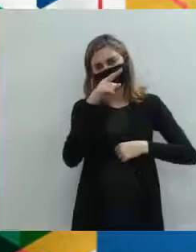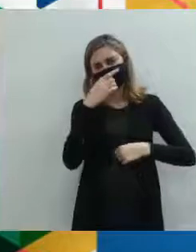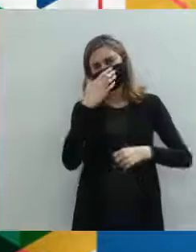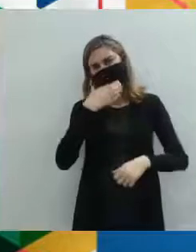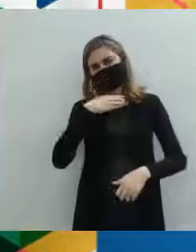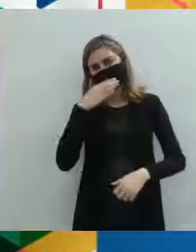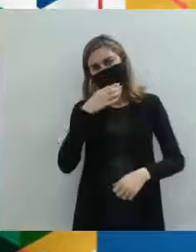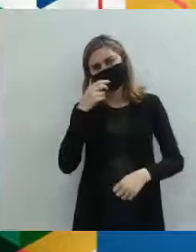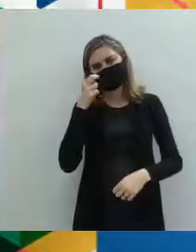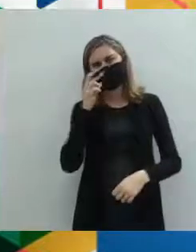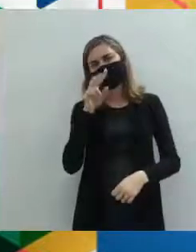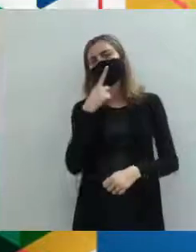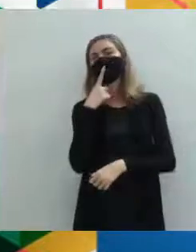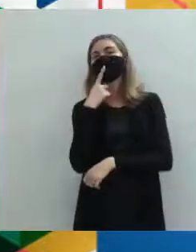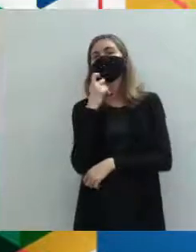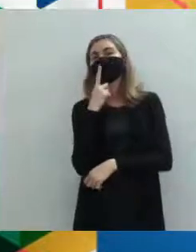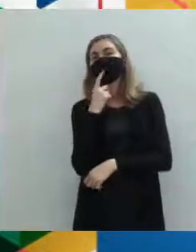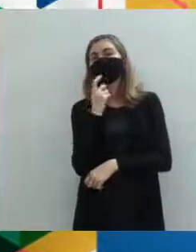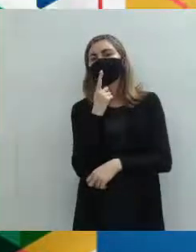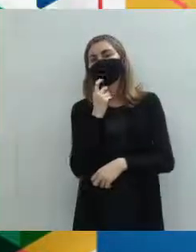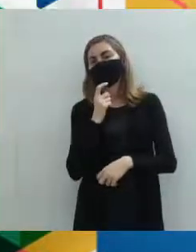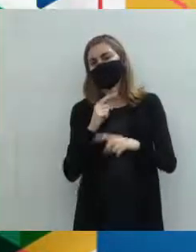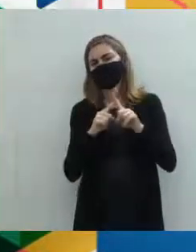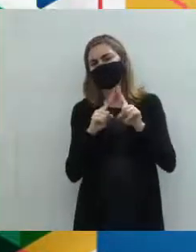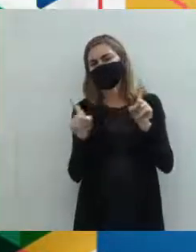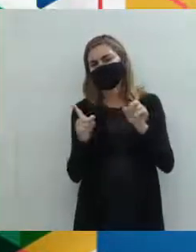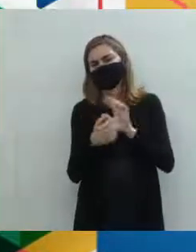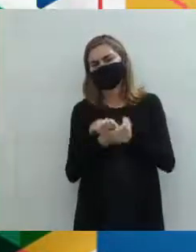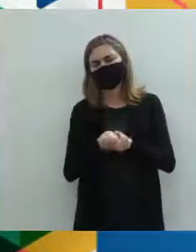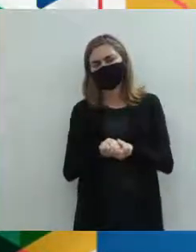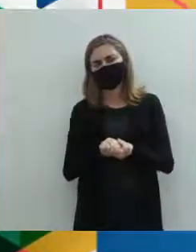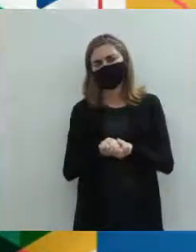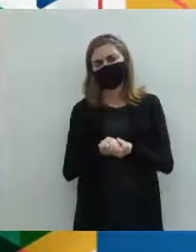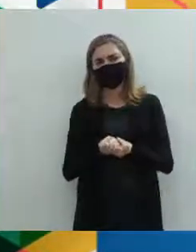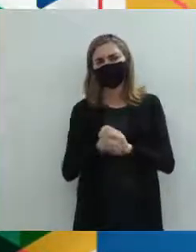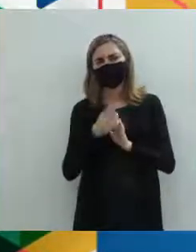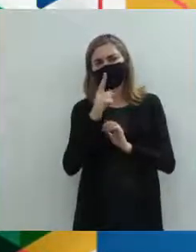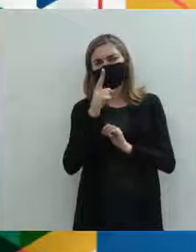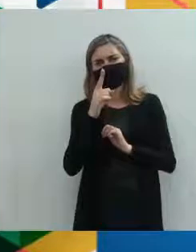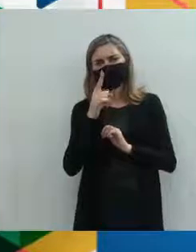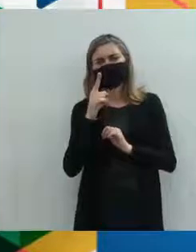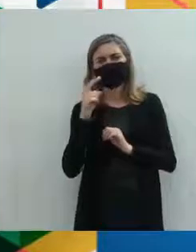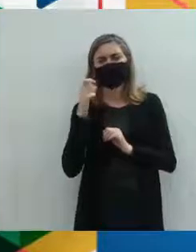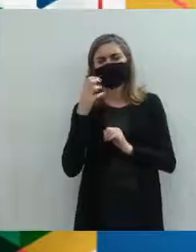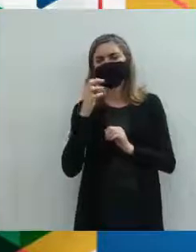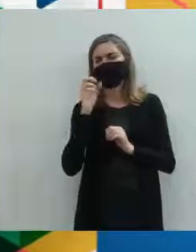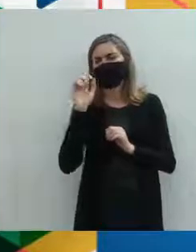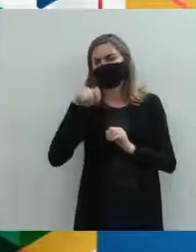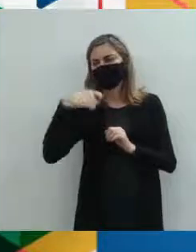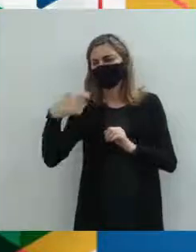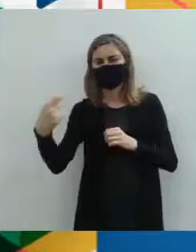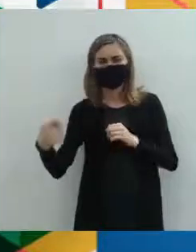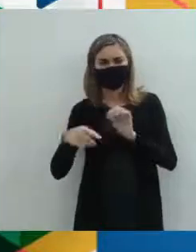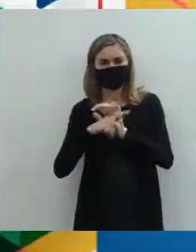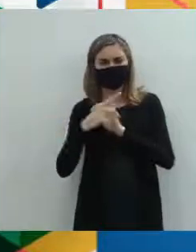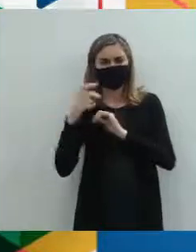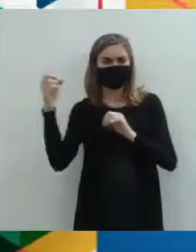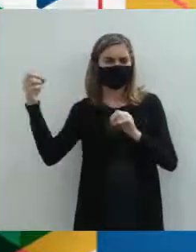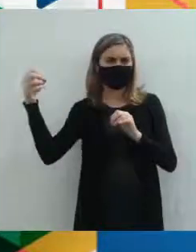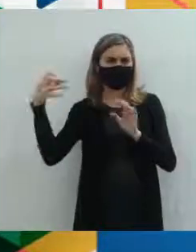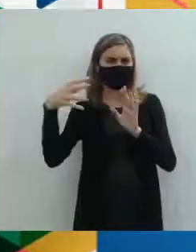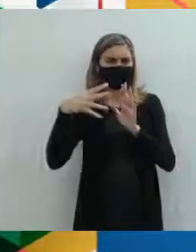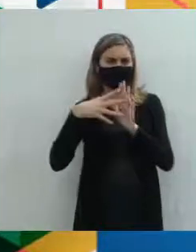a gente está vendo ela vermelha, né? Mas vamos lá. Ao incidir nos objetos, uma parte da luz